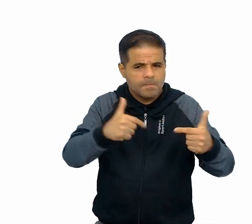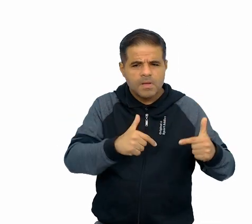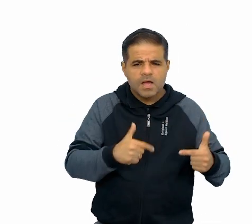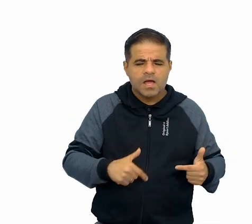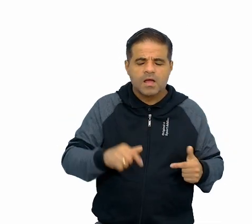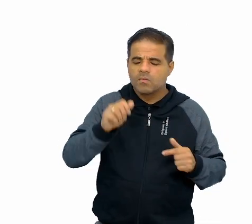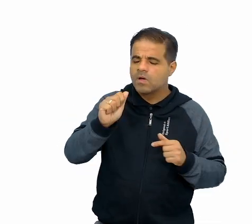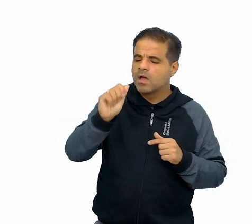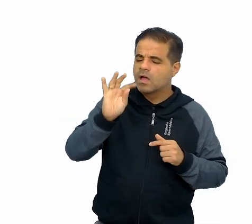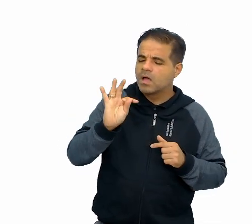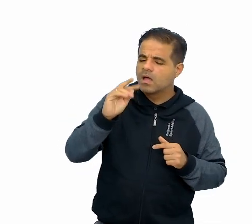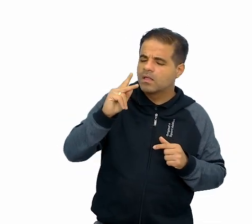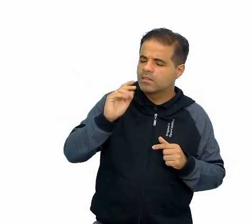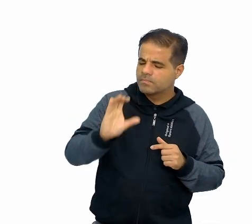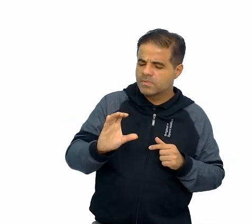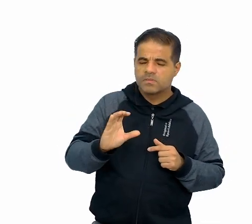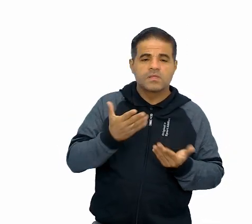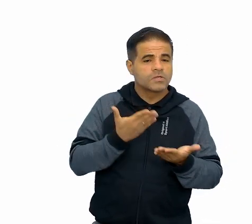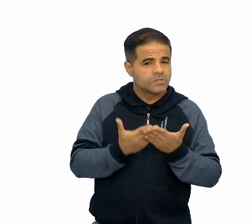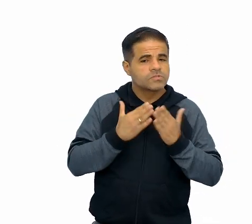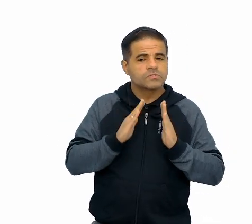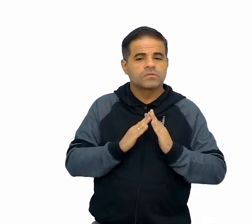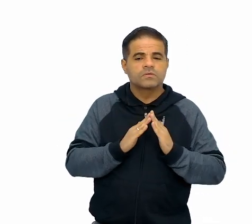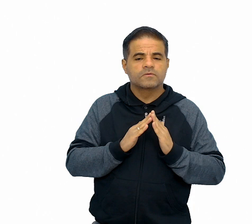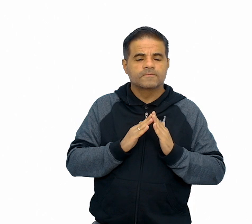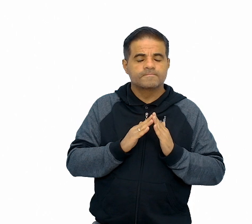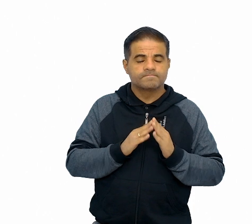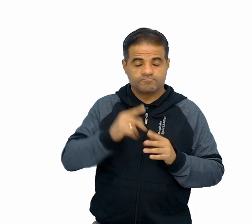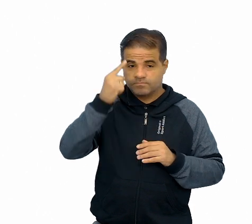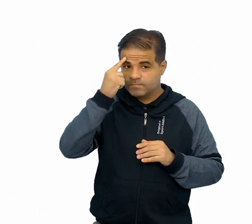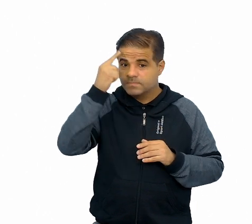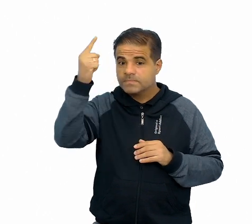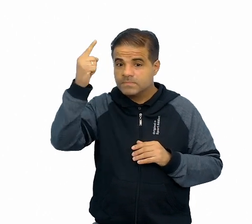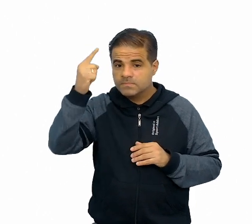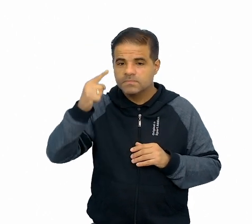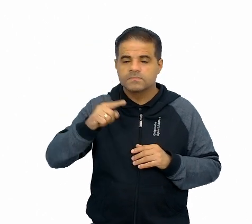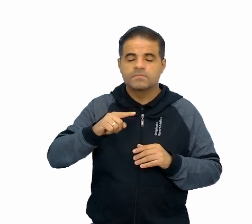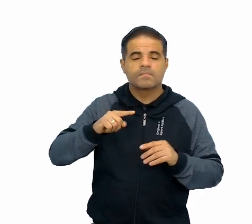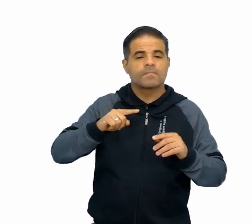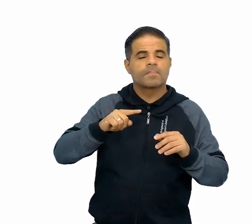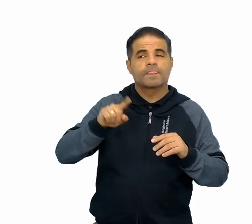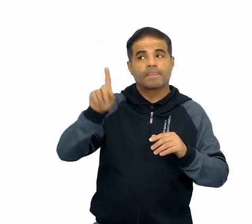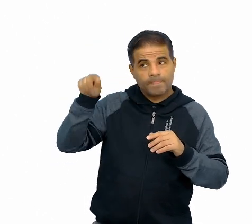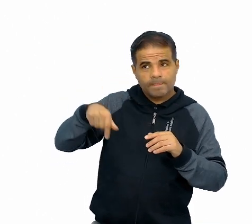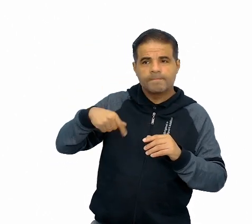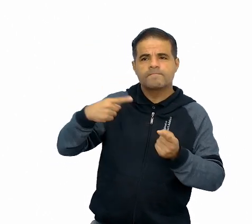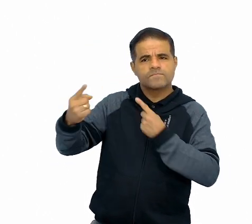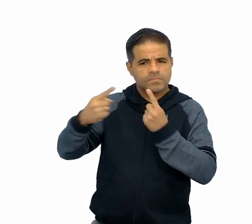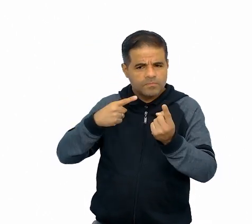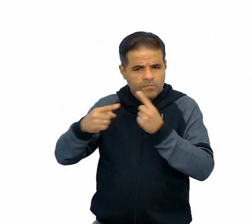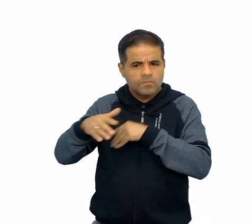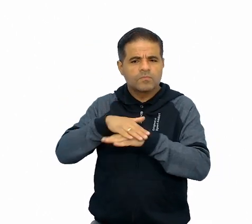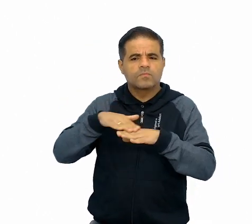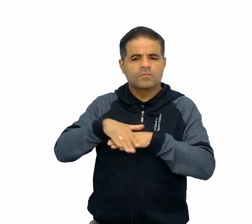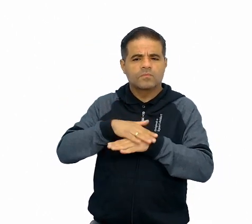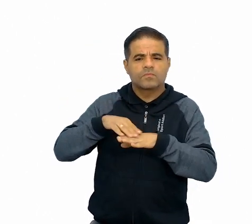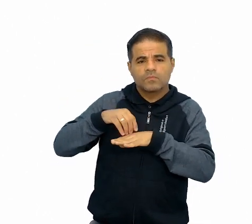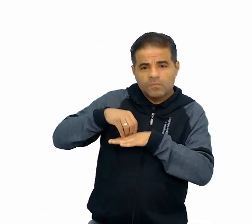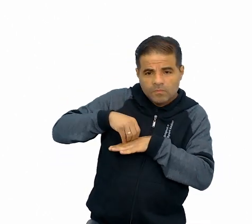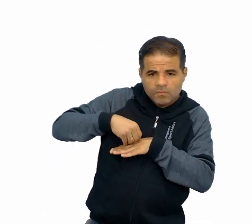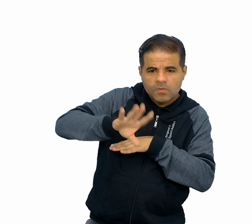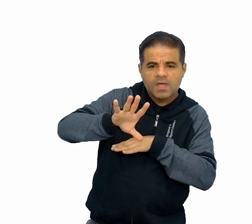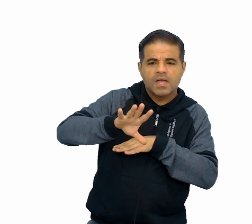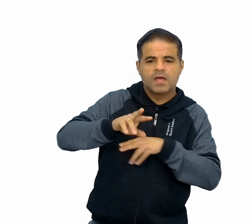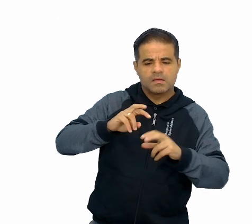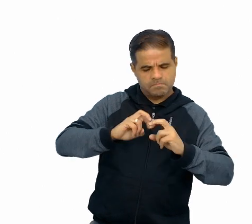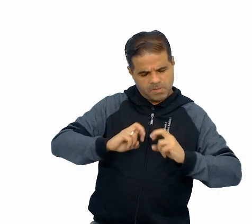da ATPC da escola. Então, lembrando, né, como desdobramento desta nossa conversa, vocês irão se reunir com